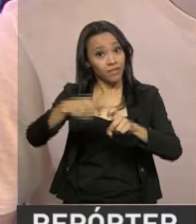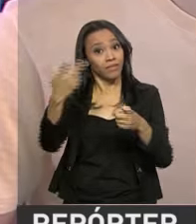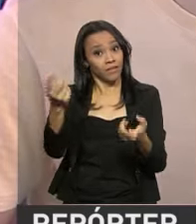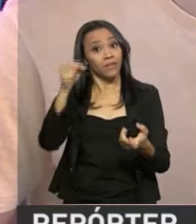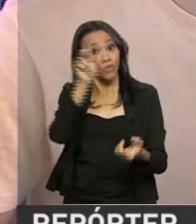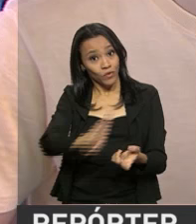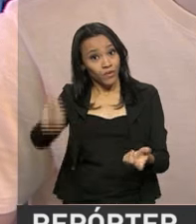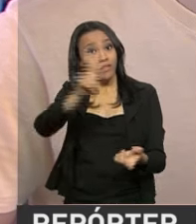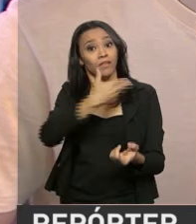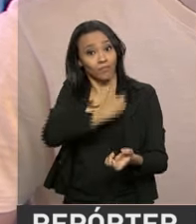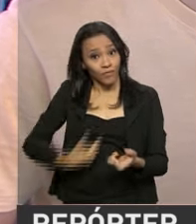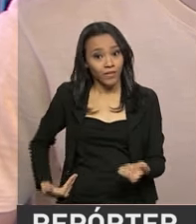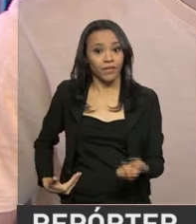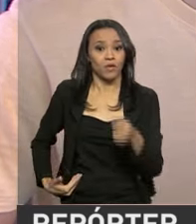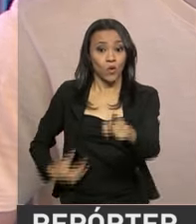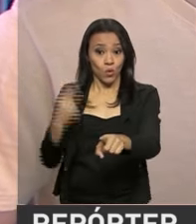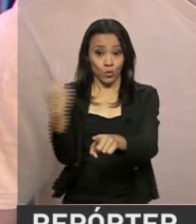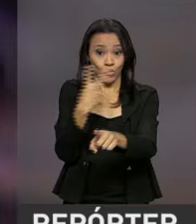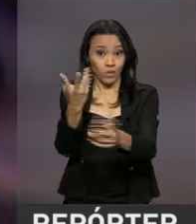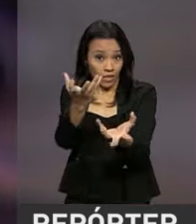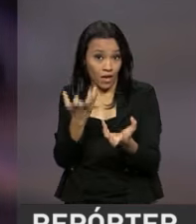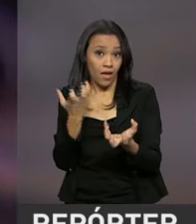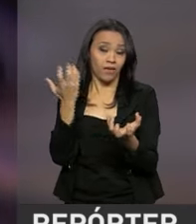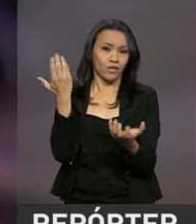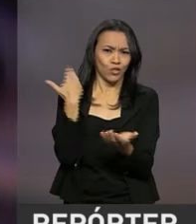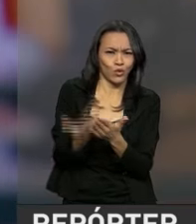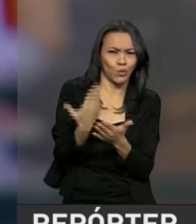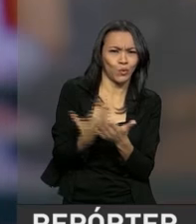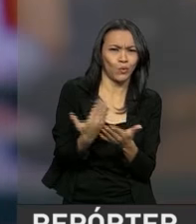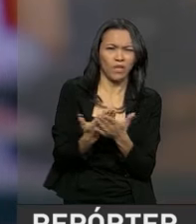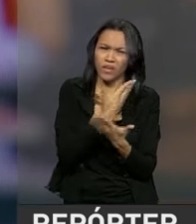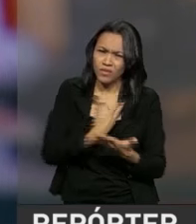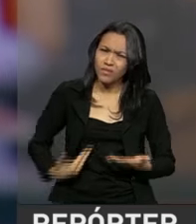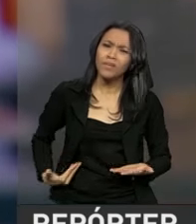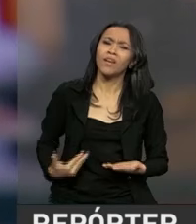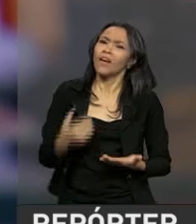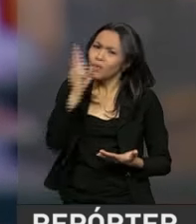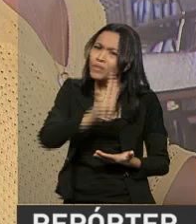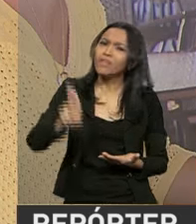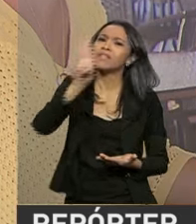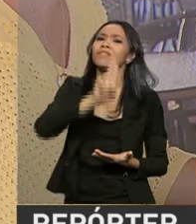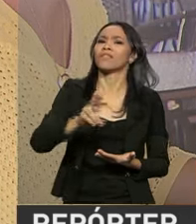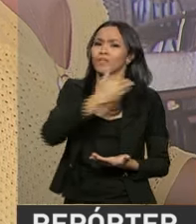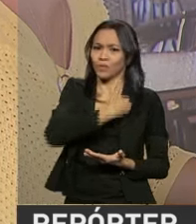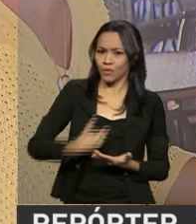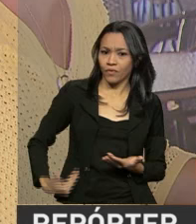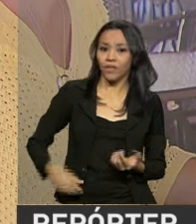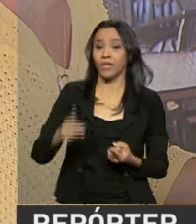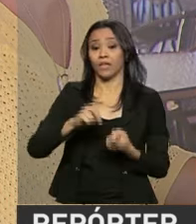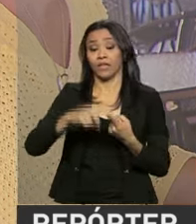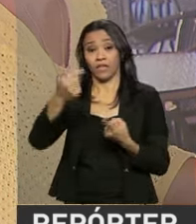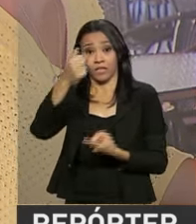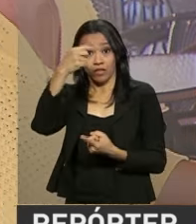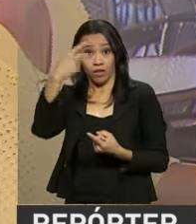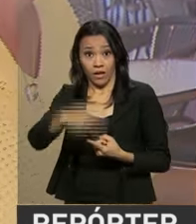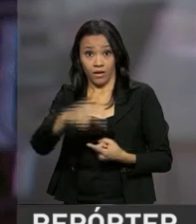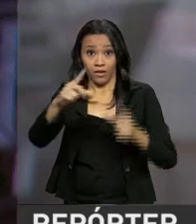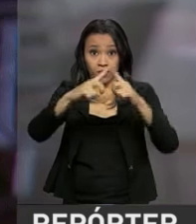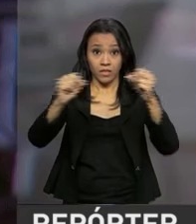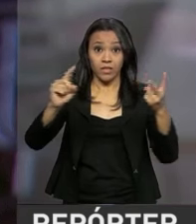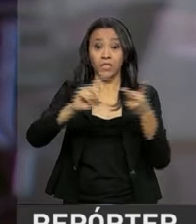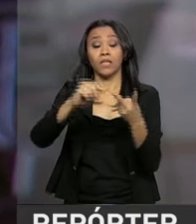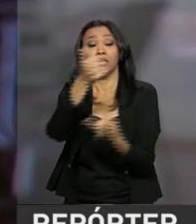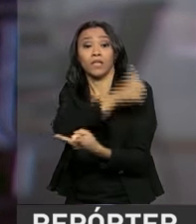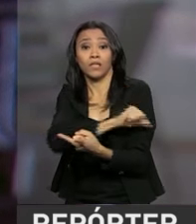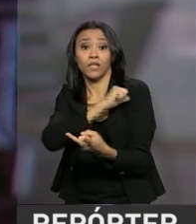pública. Os dois descobriram que querem estudar em universidades públicas do Distrito Federal, Rio de Janeiro ou Minas Gerais. Eu